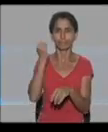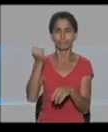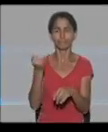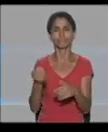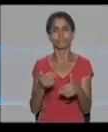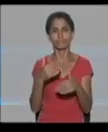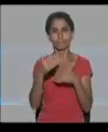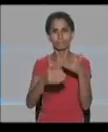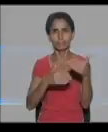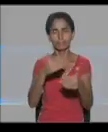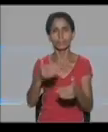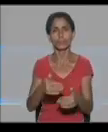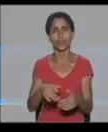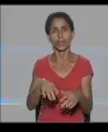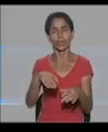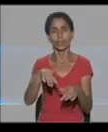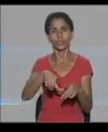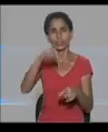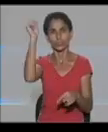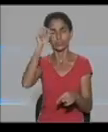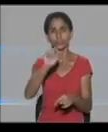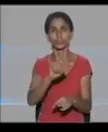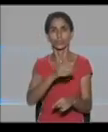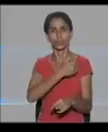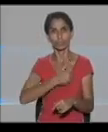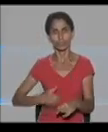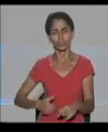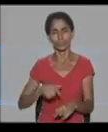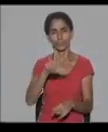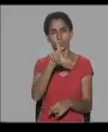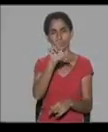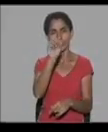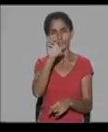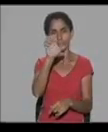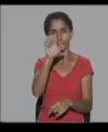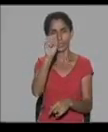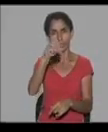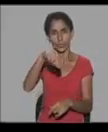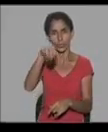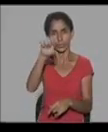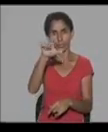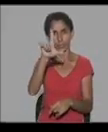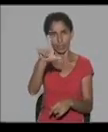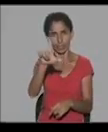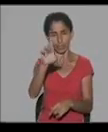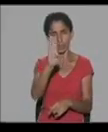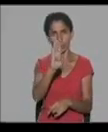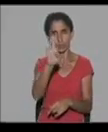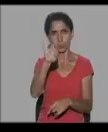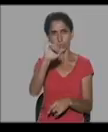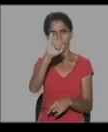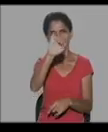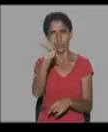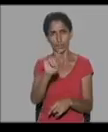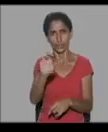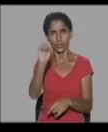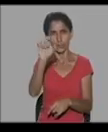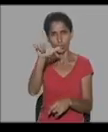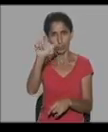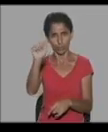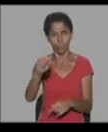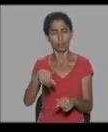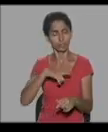eleição do governador Leonel Brizola, que foi um período muito interessante, porque o